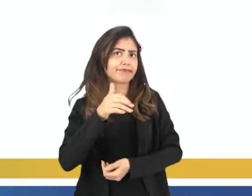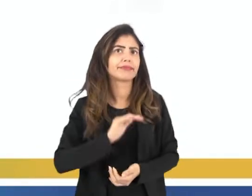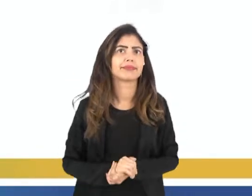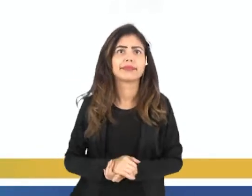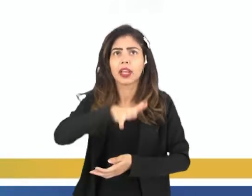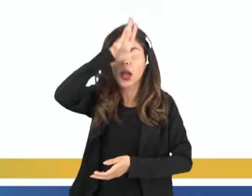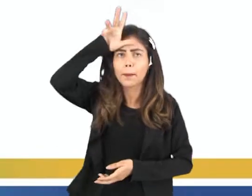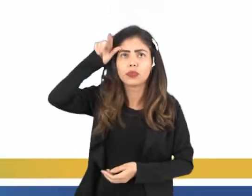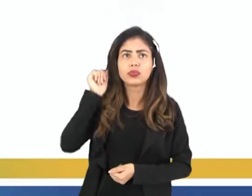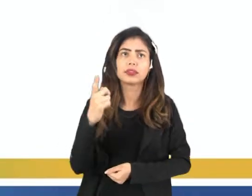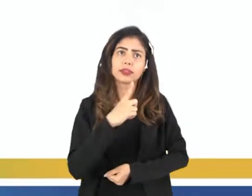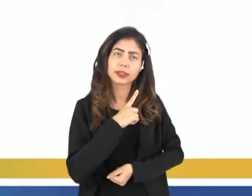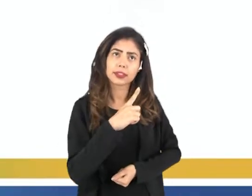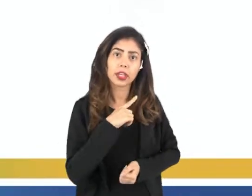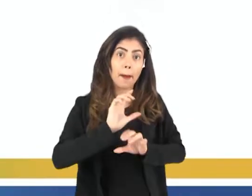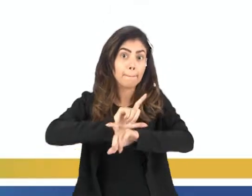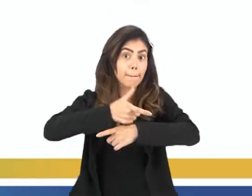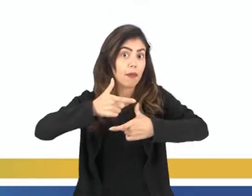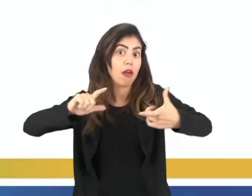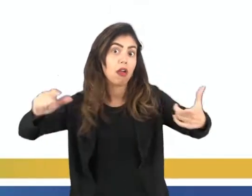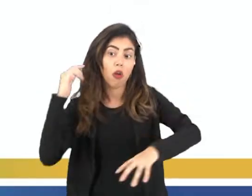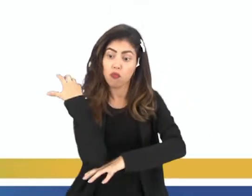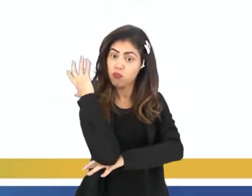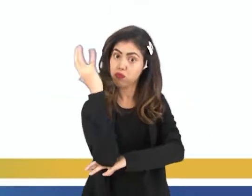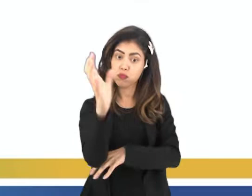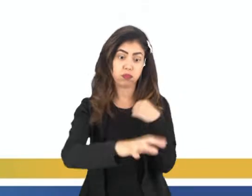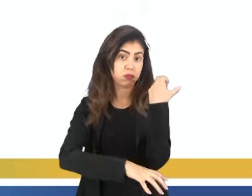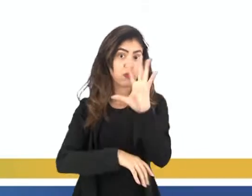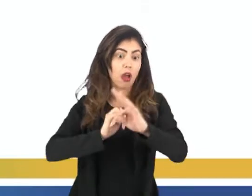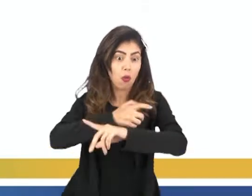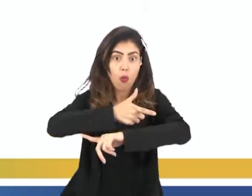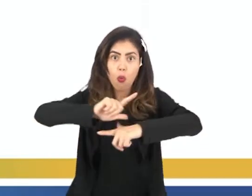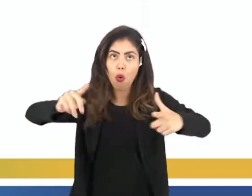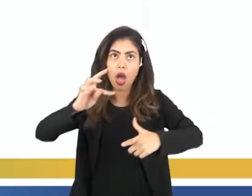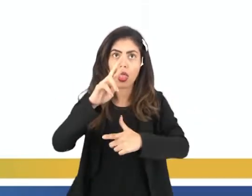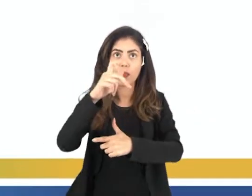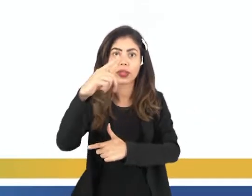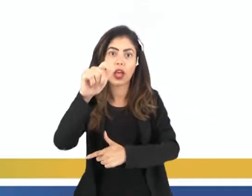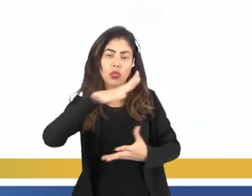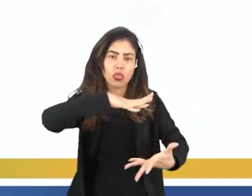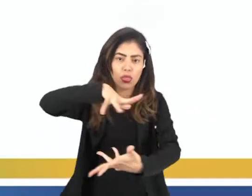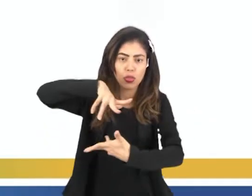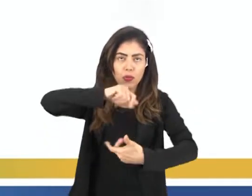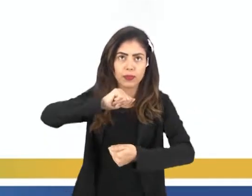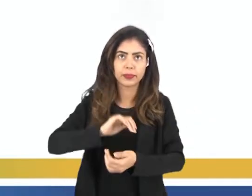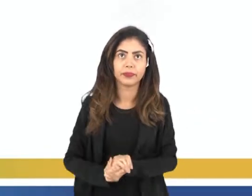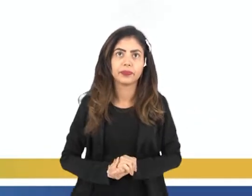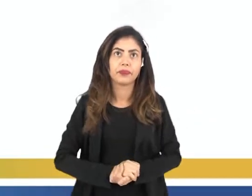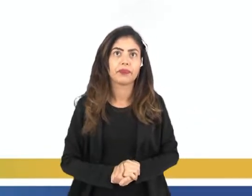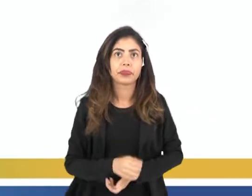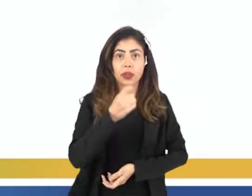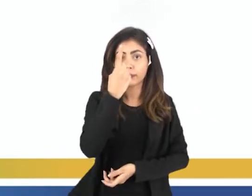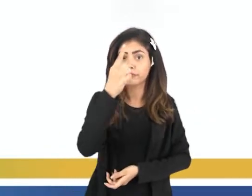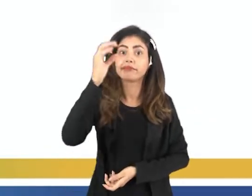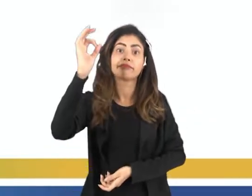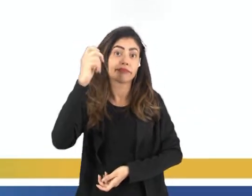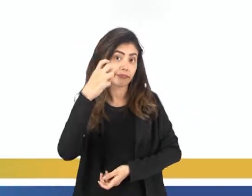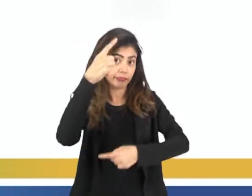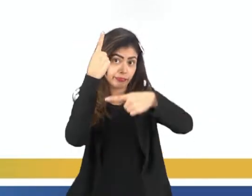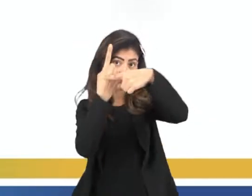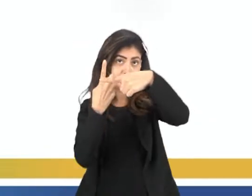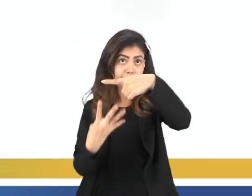A Amazônia possui a maior floresta tropical do mundo, equivale a 1/3 das reservas